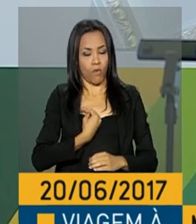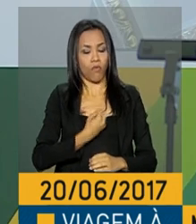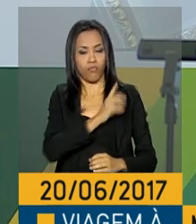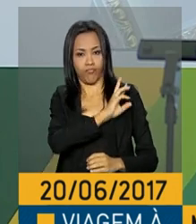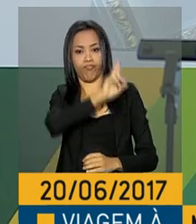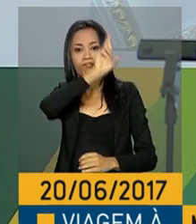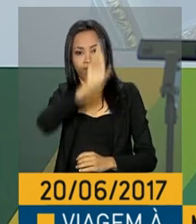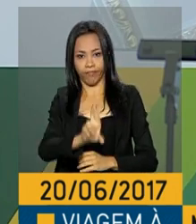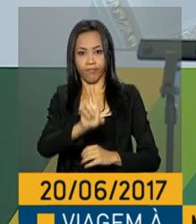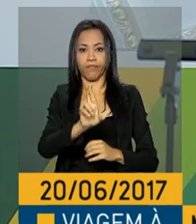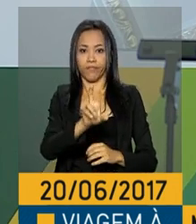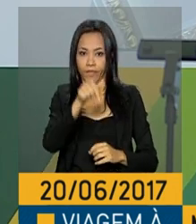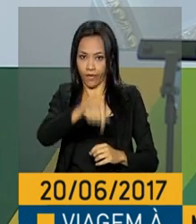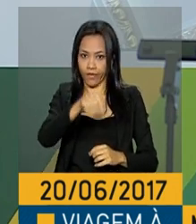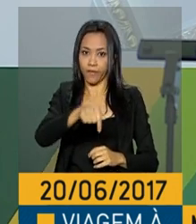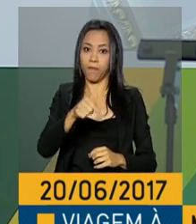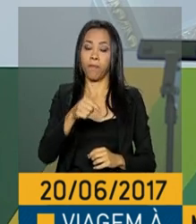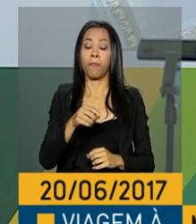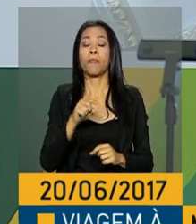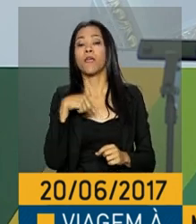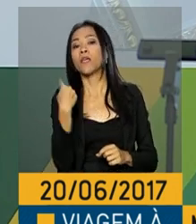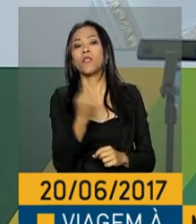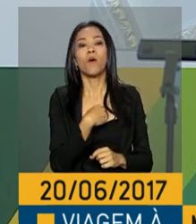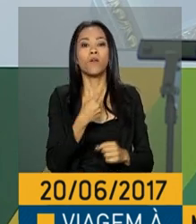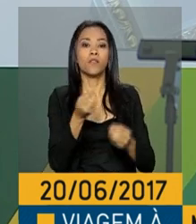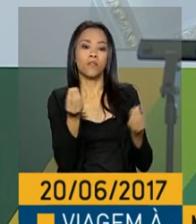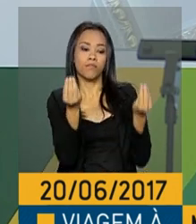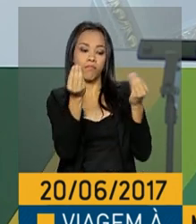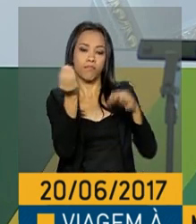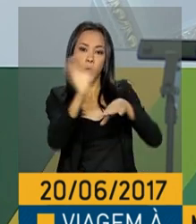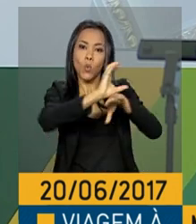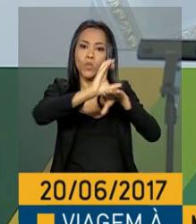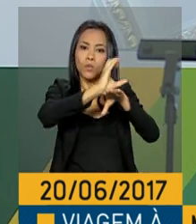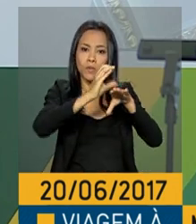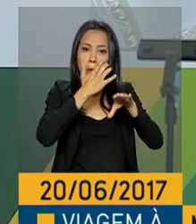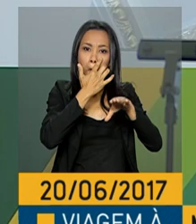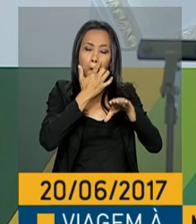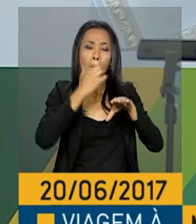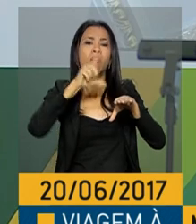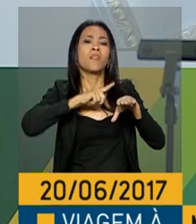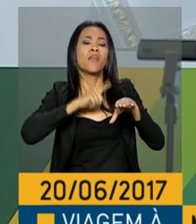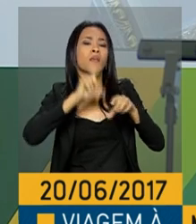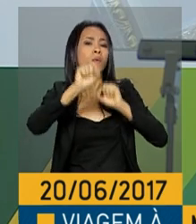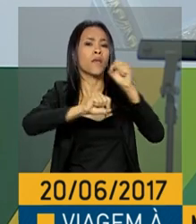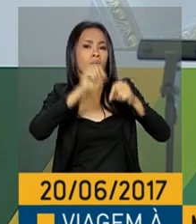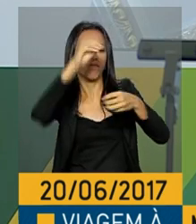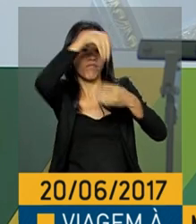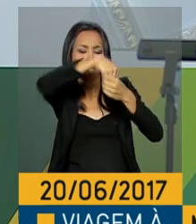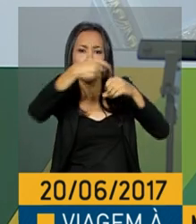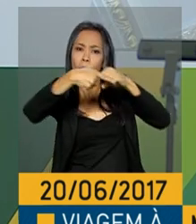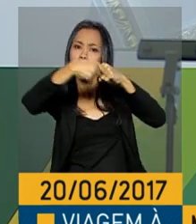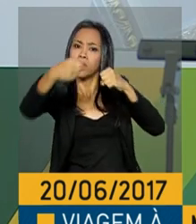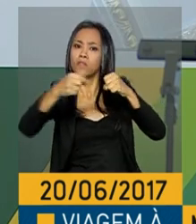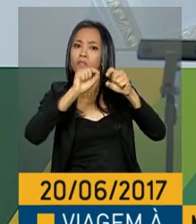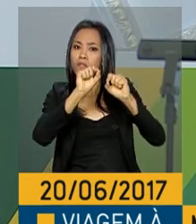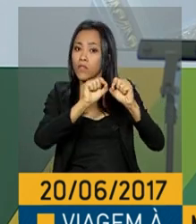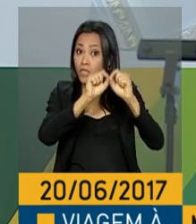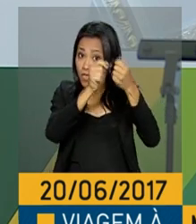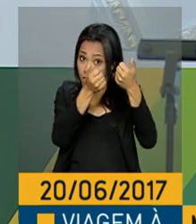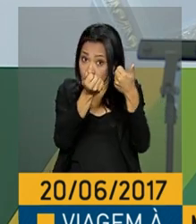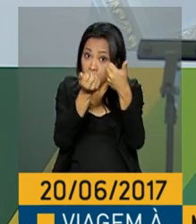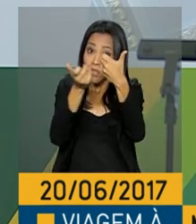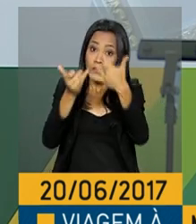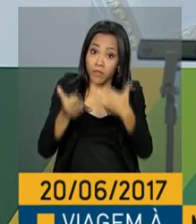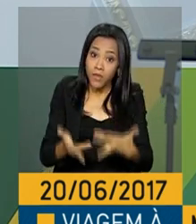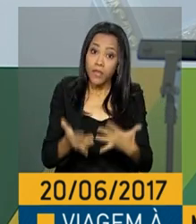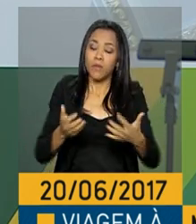que nós inscrevemos em nossa Constituição um dispositivo que limita as despesas